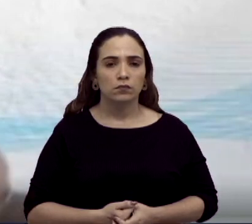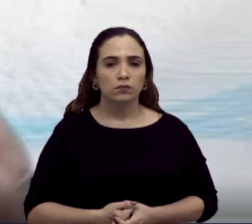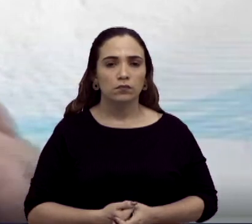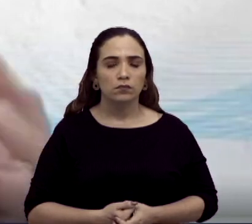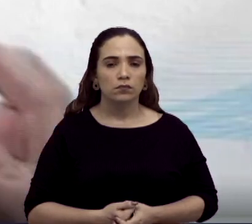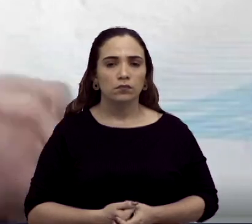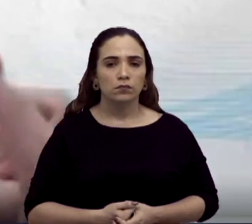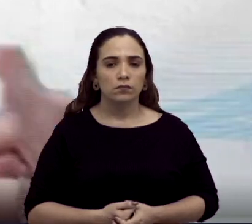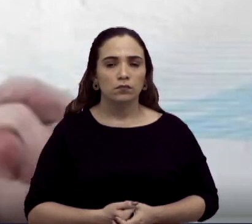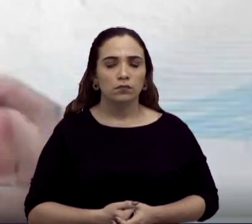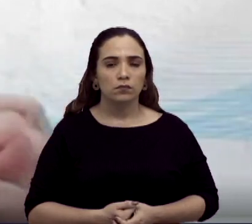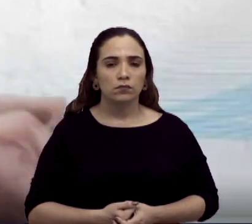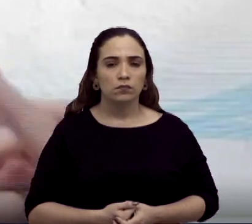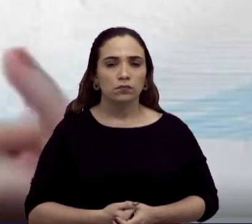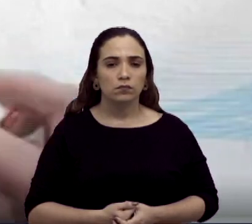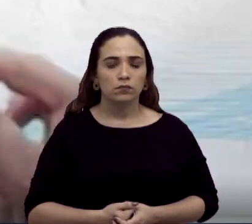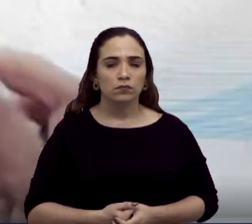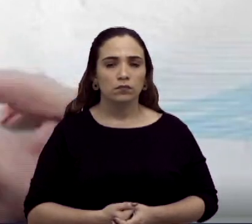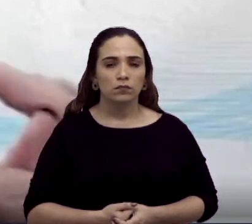porque eu tenho